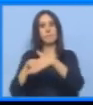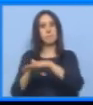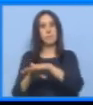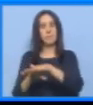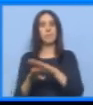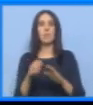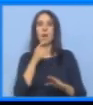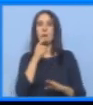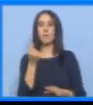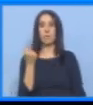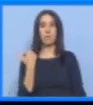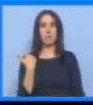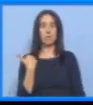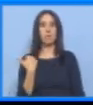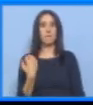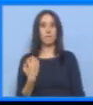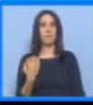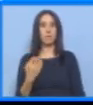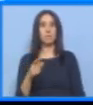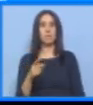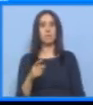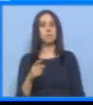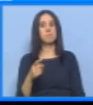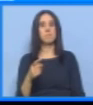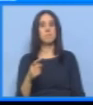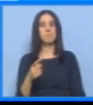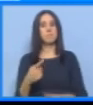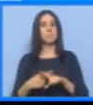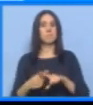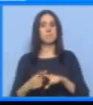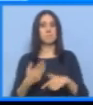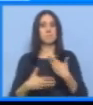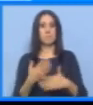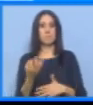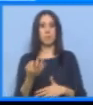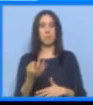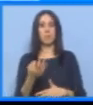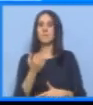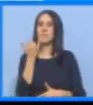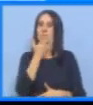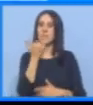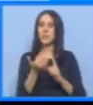e só ultimamente a congregação se animou e então teve este feliz